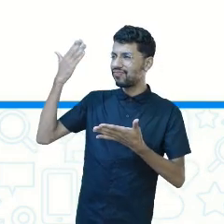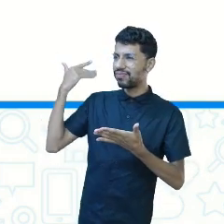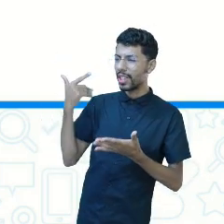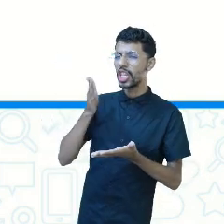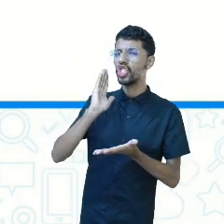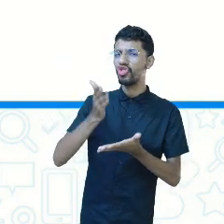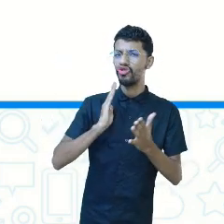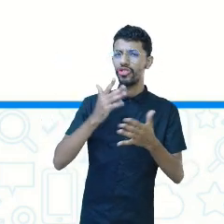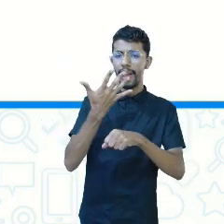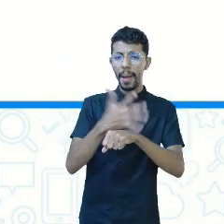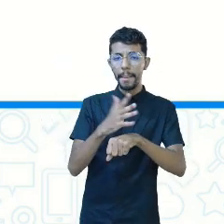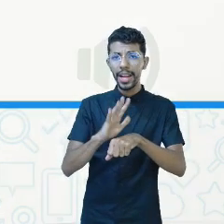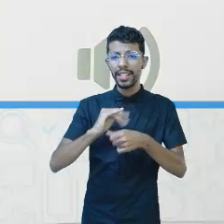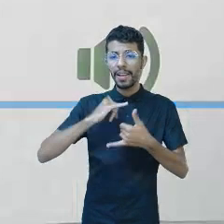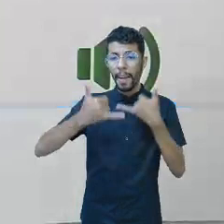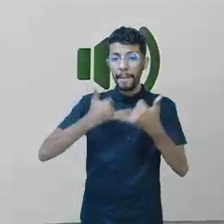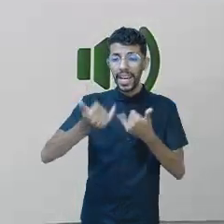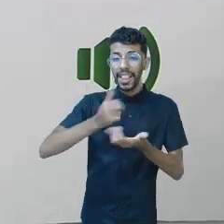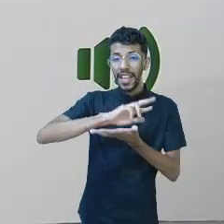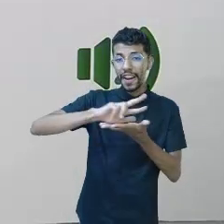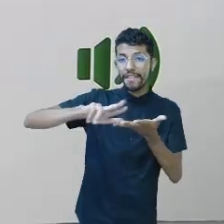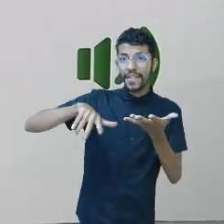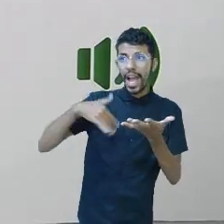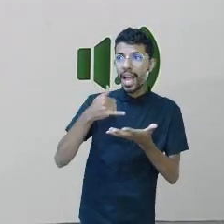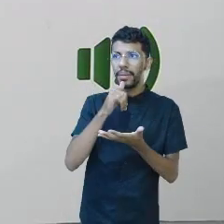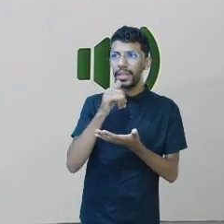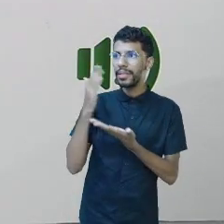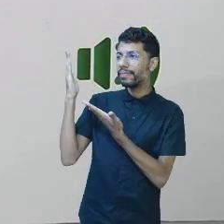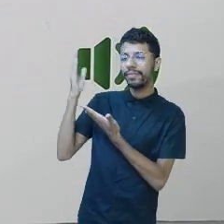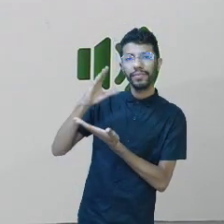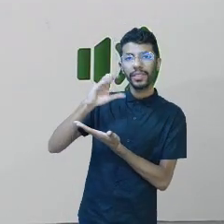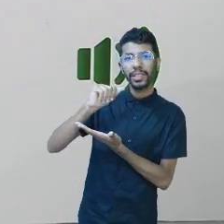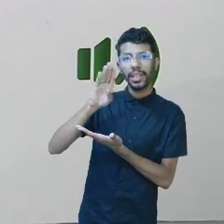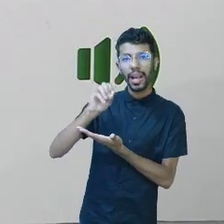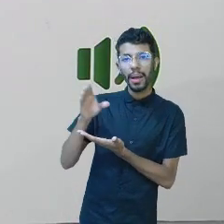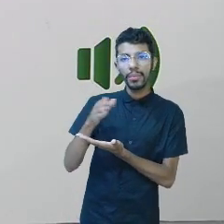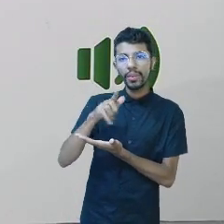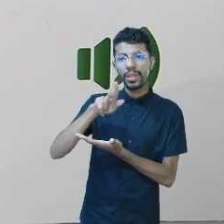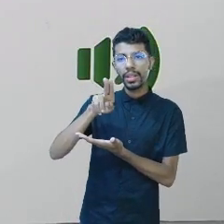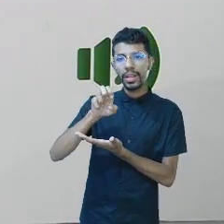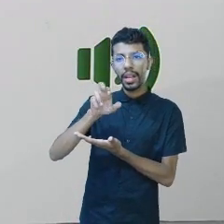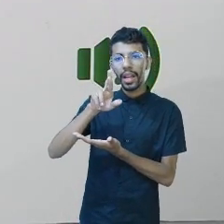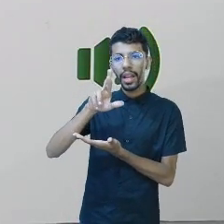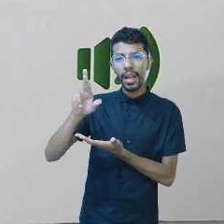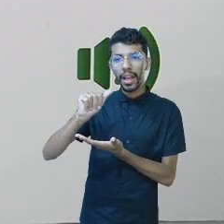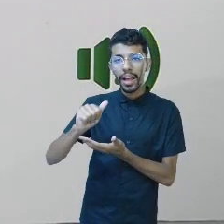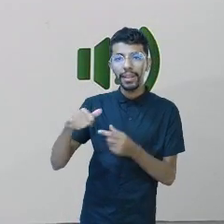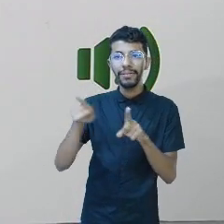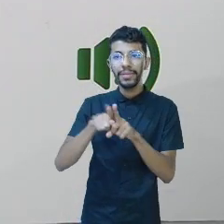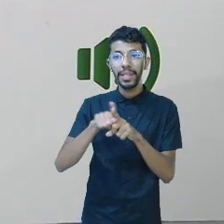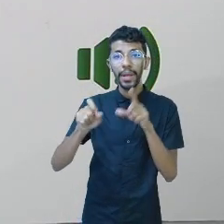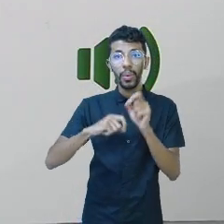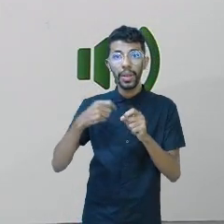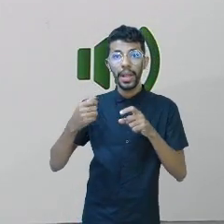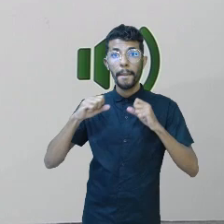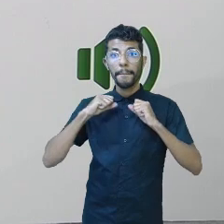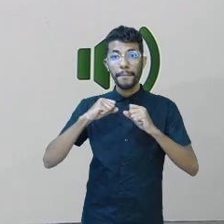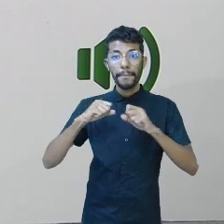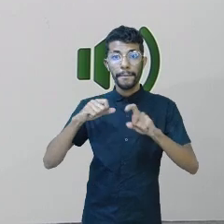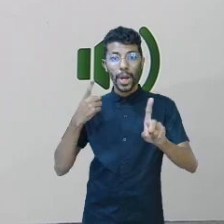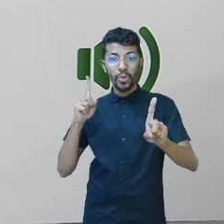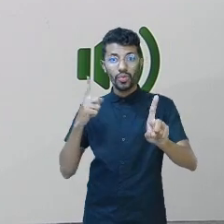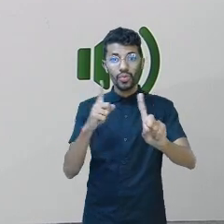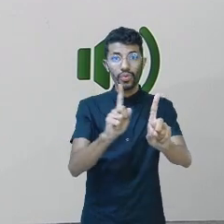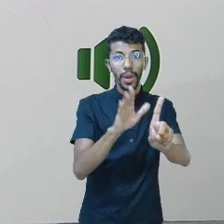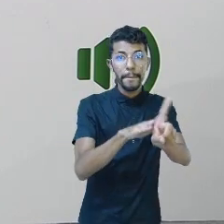já praticavam muitas brincadeiras, como a gente vê aí, o cabo de guerra, né? O pega-pegou, que tem vários nomes também no nosso país,